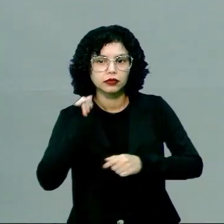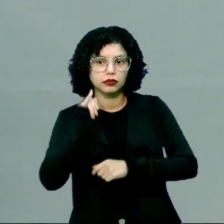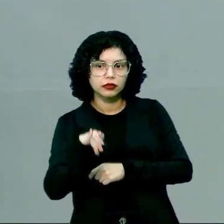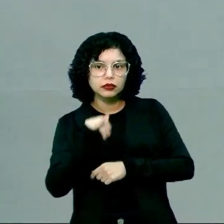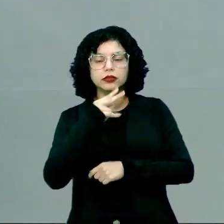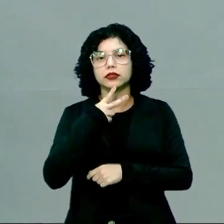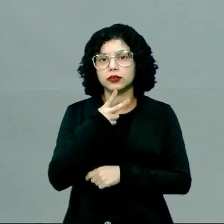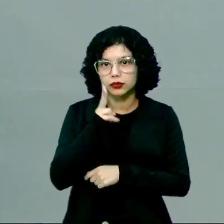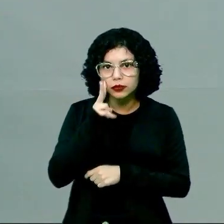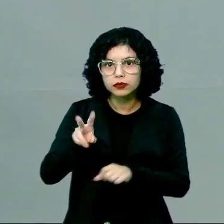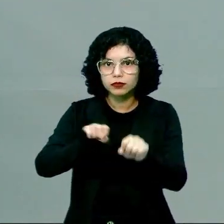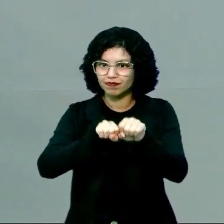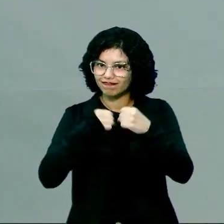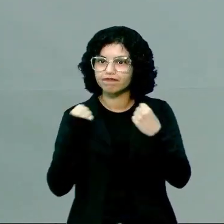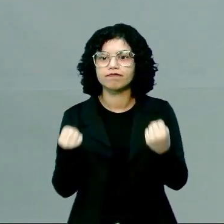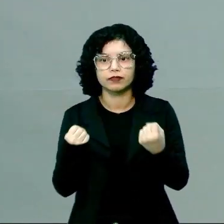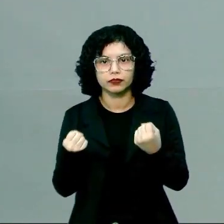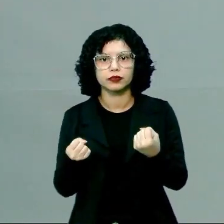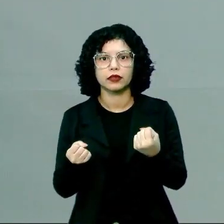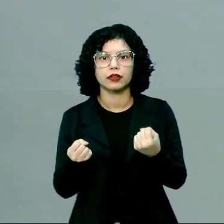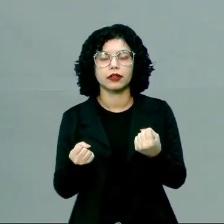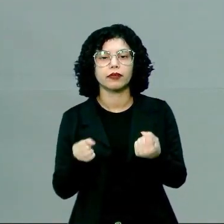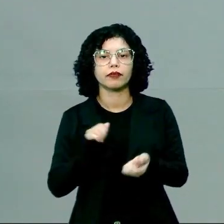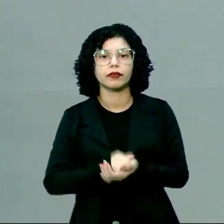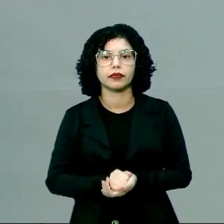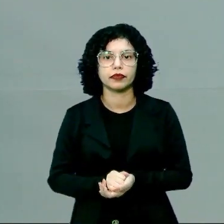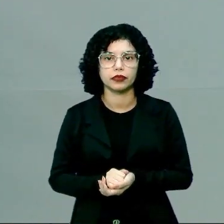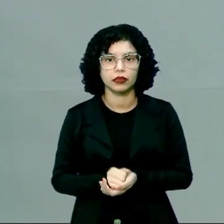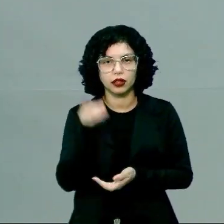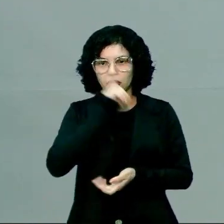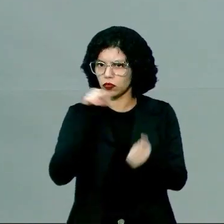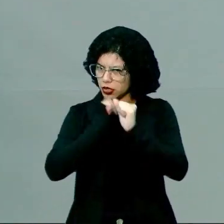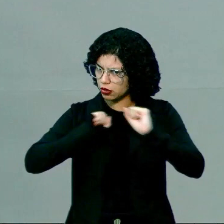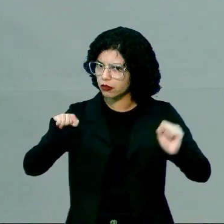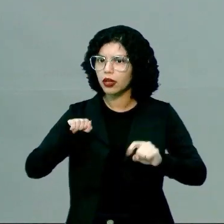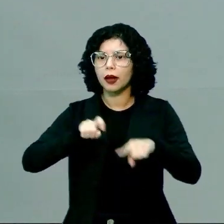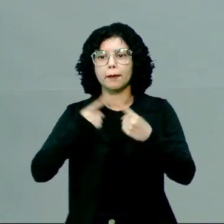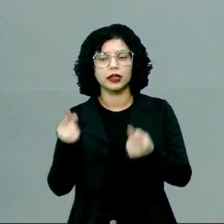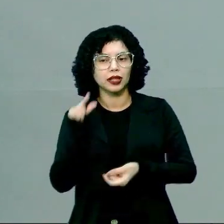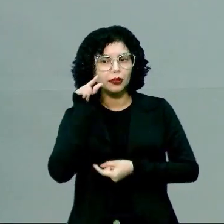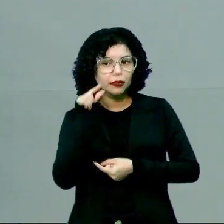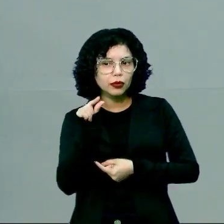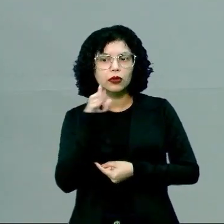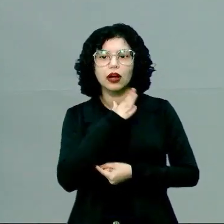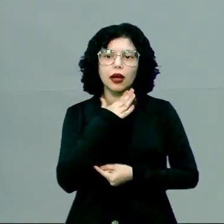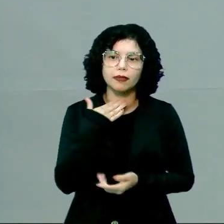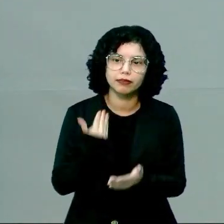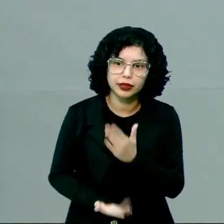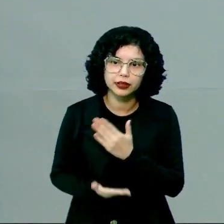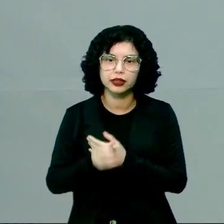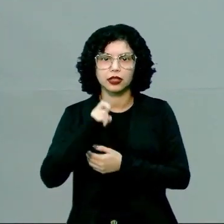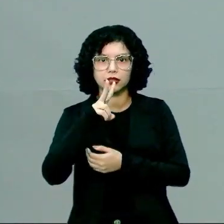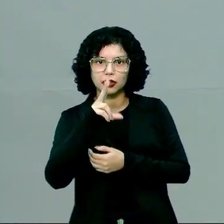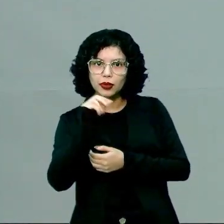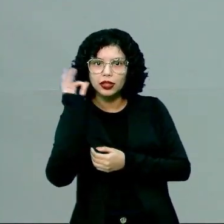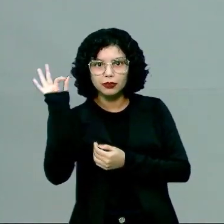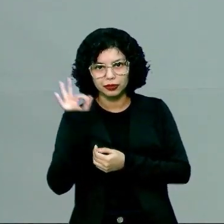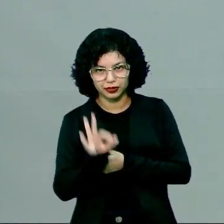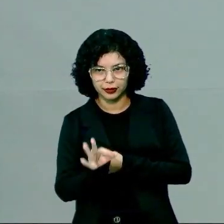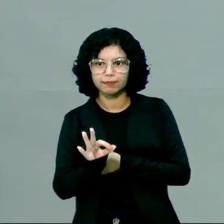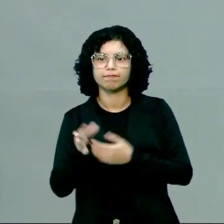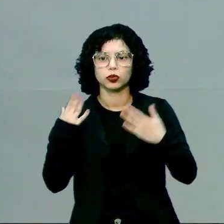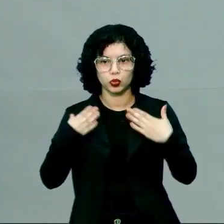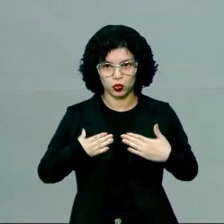você romper uma artéria, que Deus me livre, a pessoa em poucos minutos chega a perder 50% de